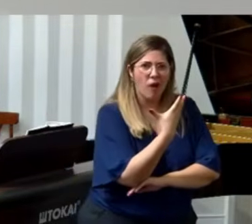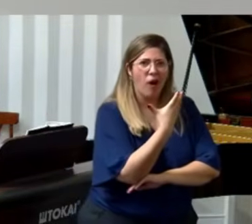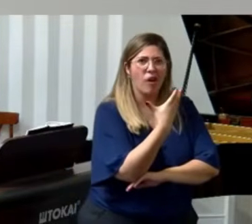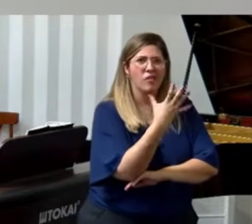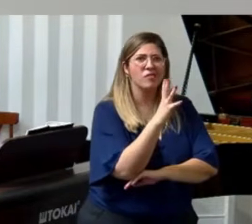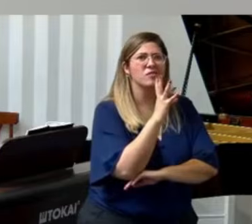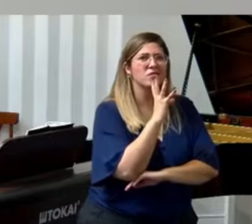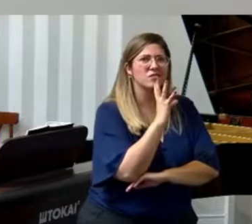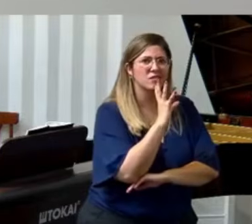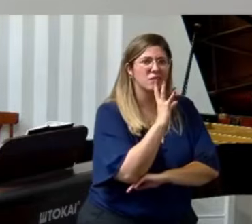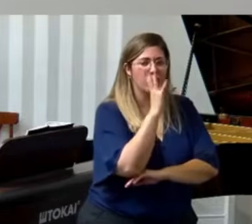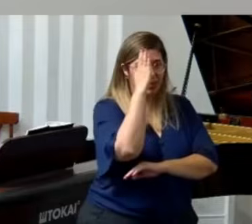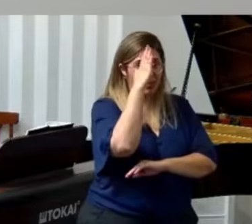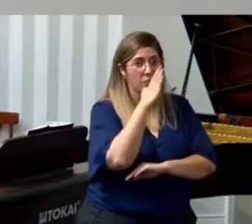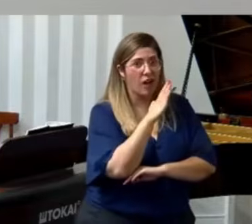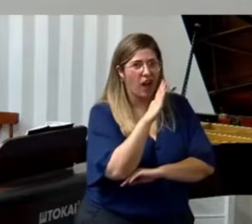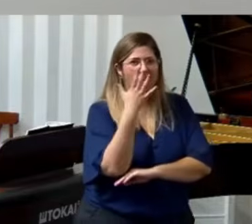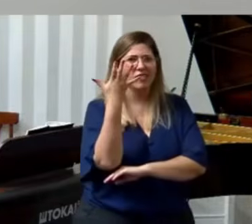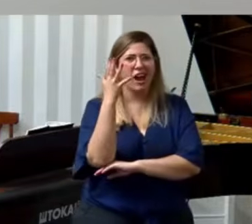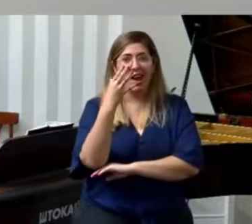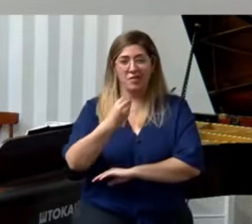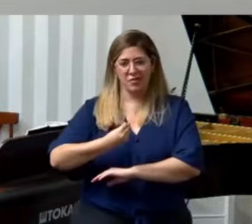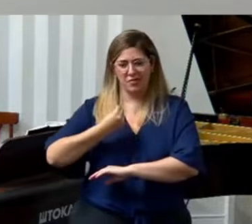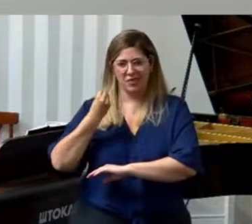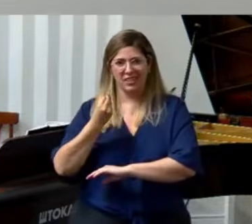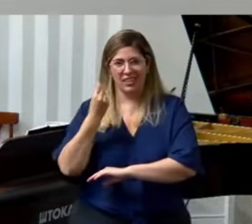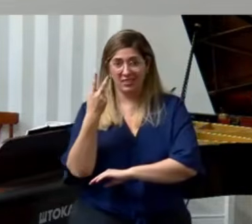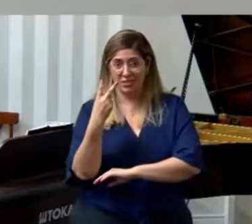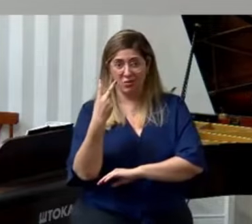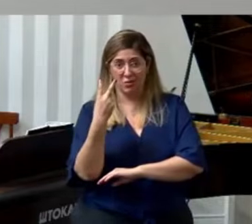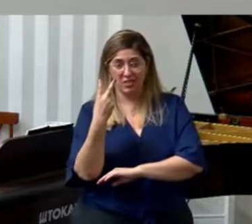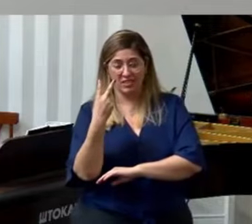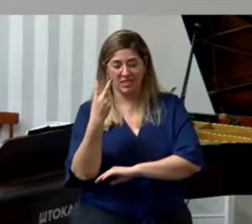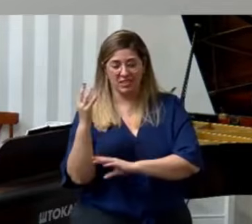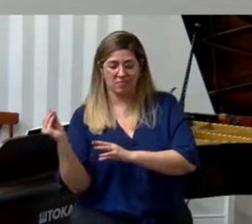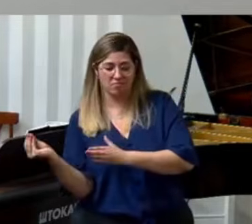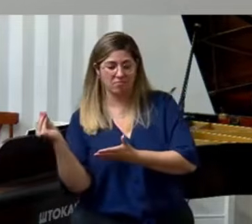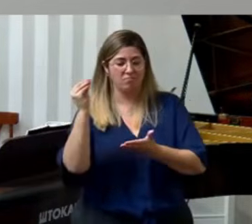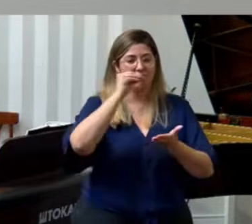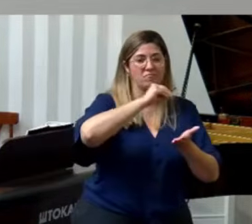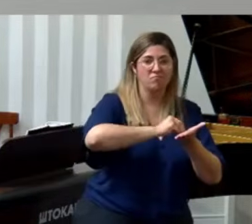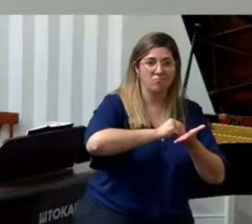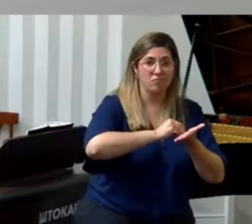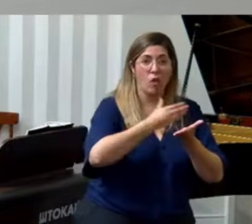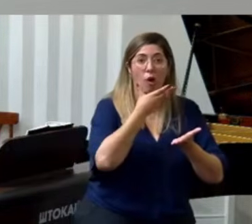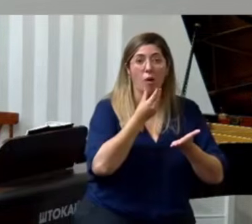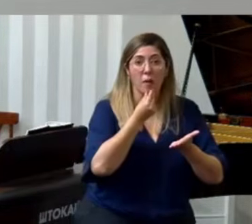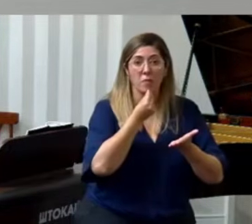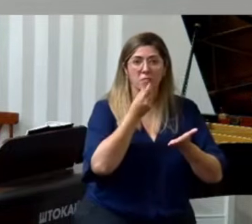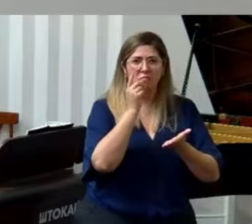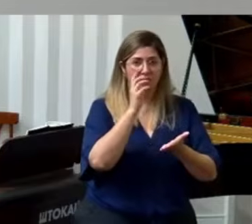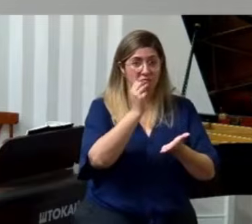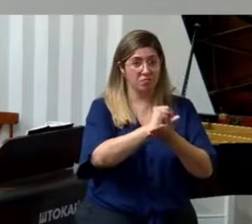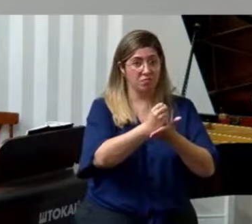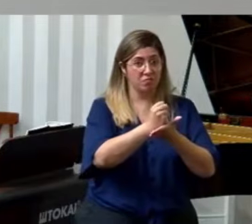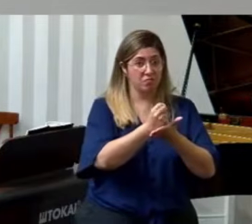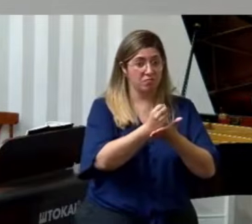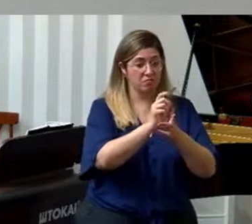qual objetivo? Versículo 15 desse capítulo 2. Para cultivar e